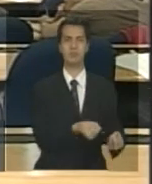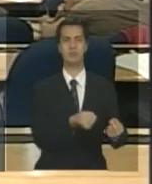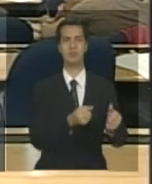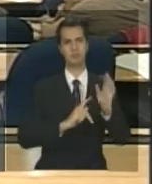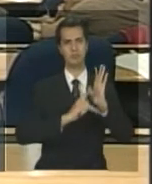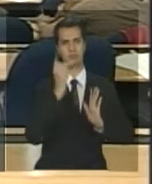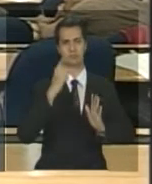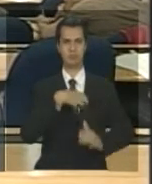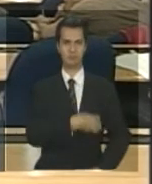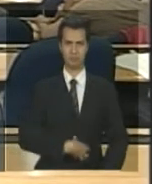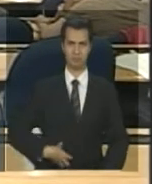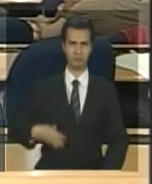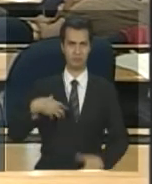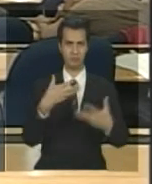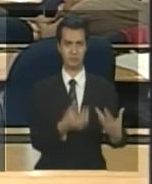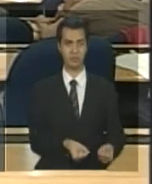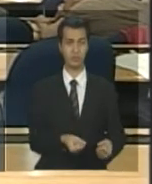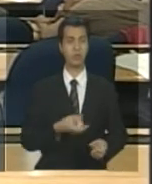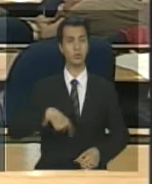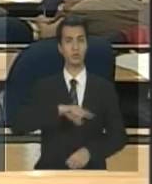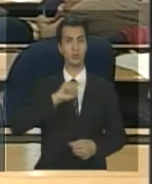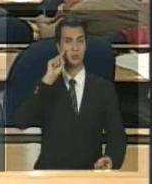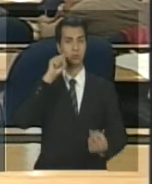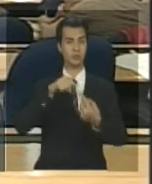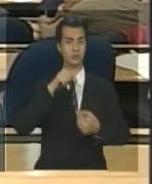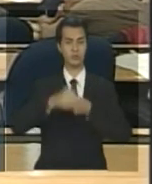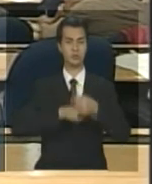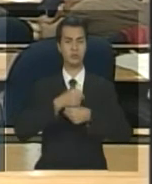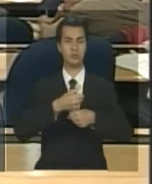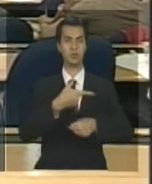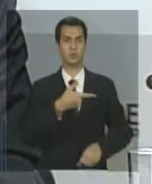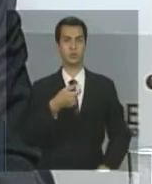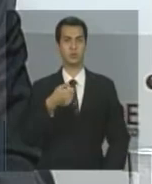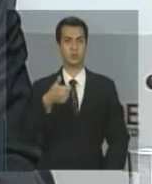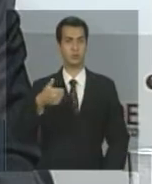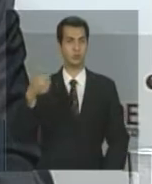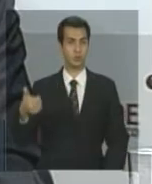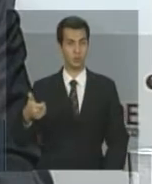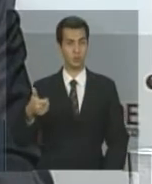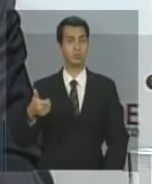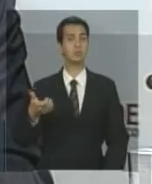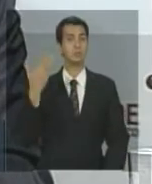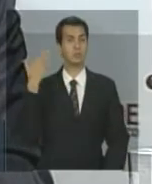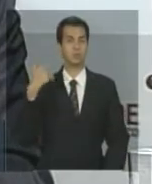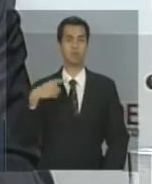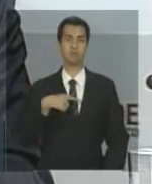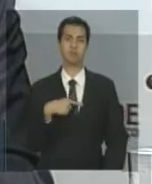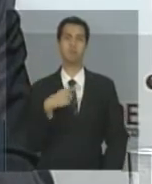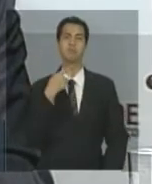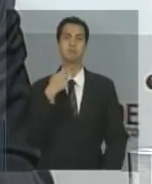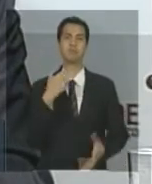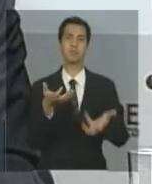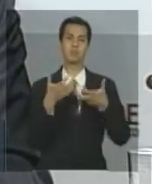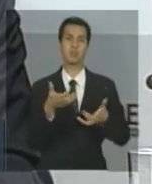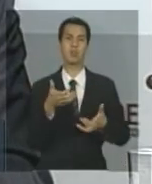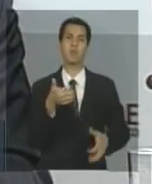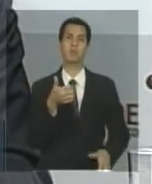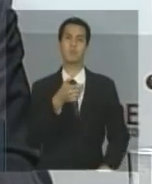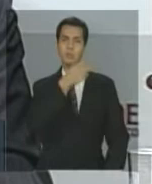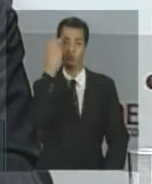em 2011 era chegar a 10. Nós conseguimos superar não só a meta, mas essa barreira histórica, chegando a